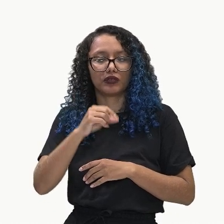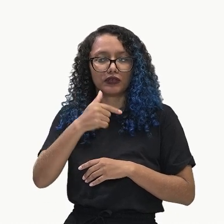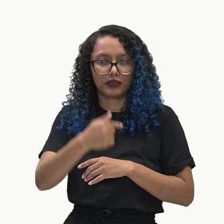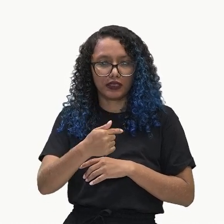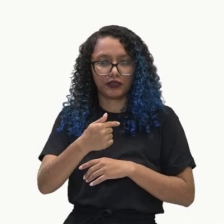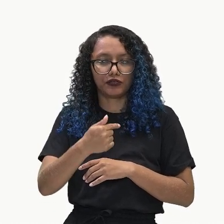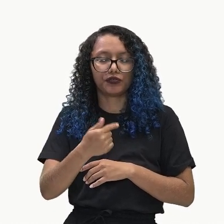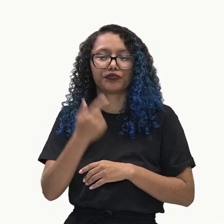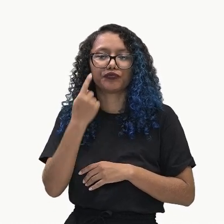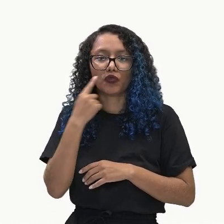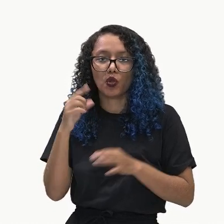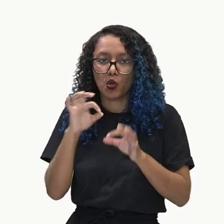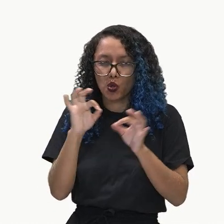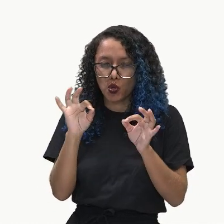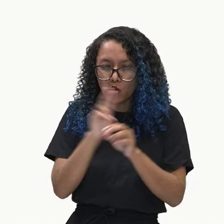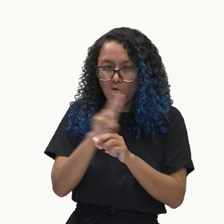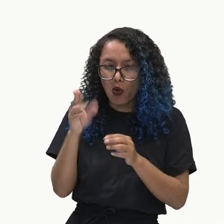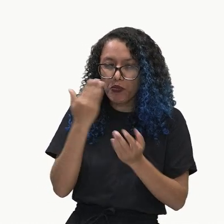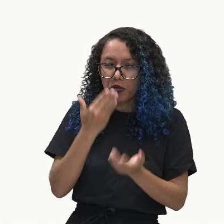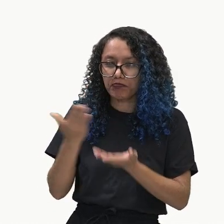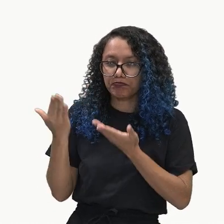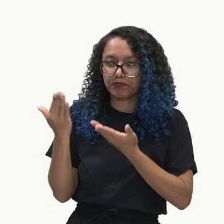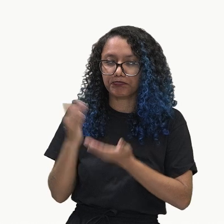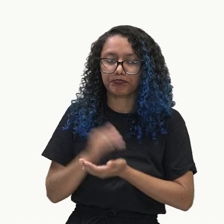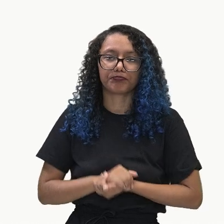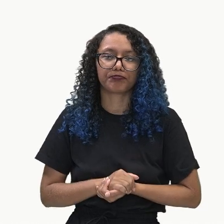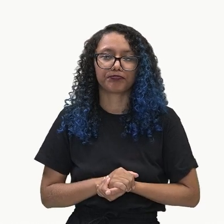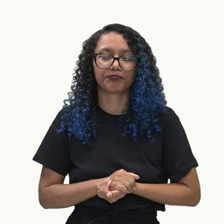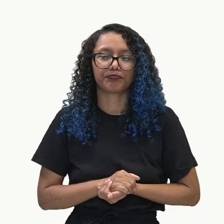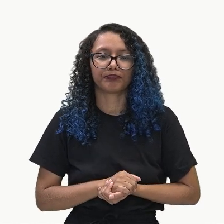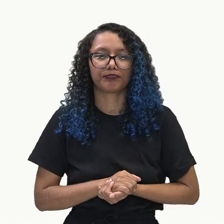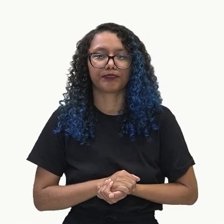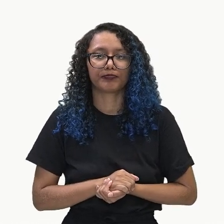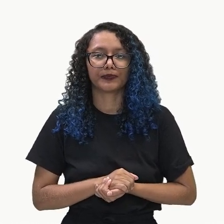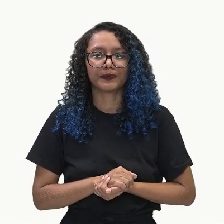quase não sai, certo? Então,